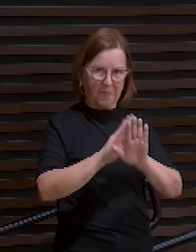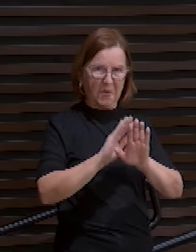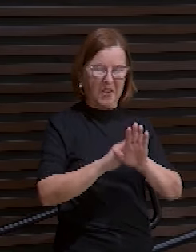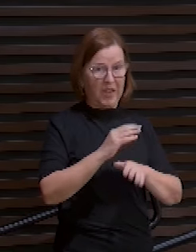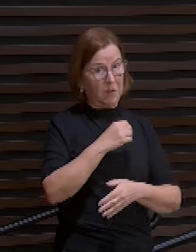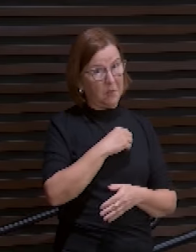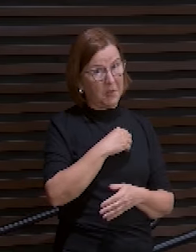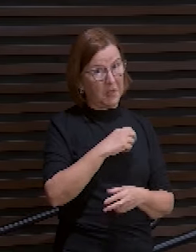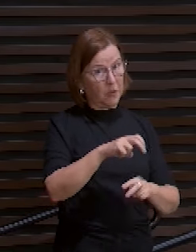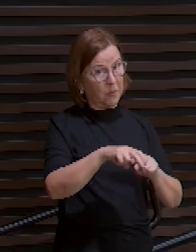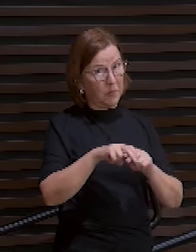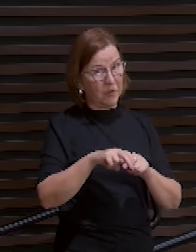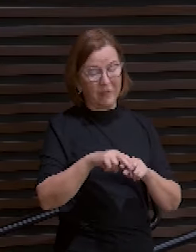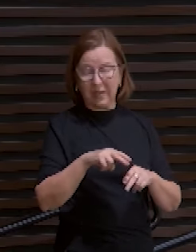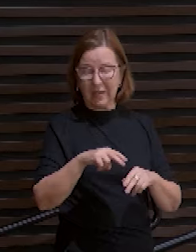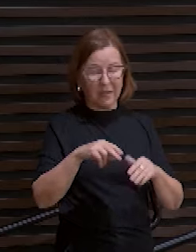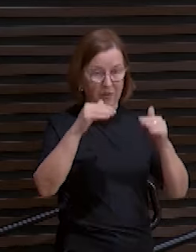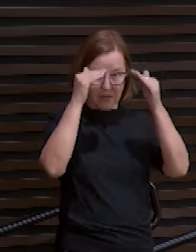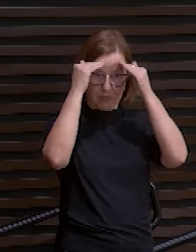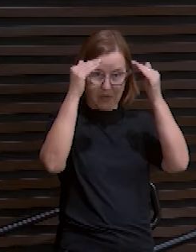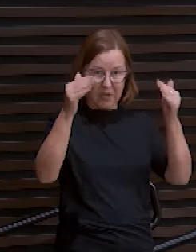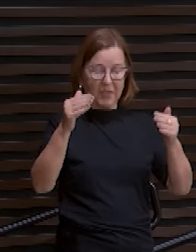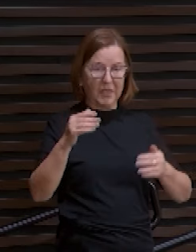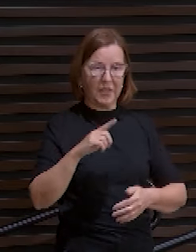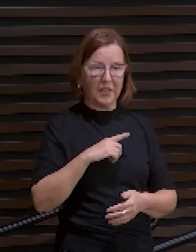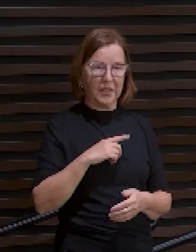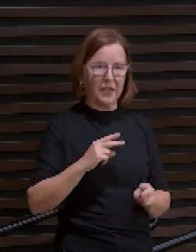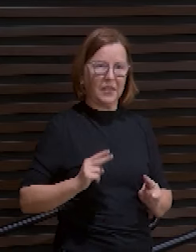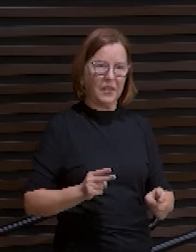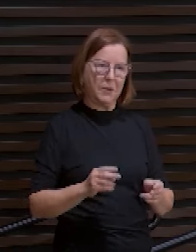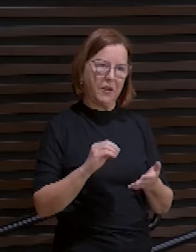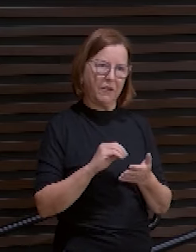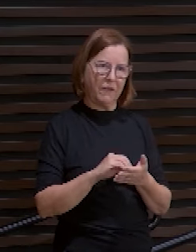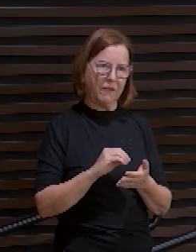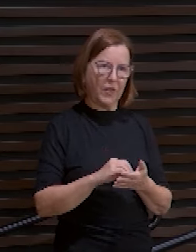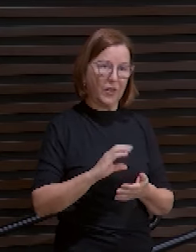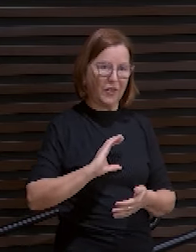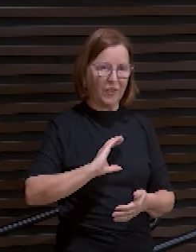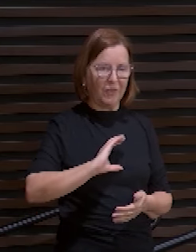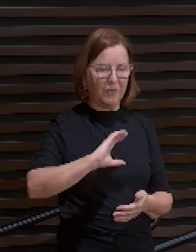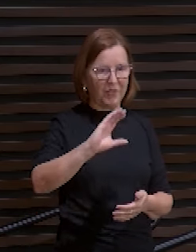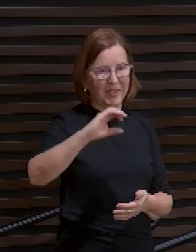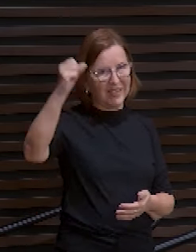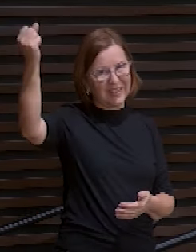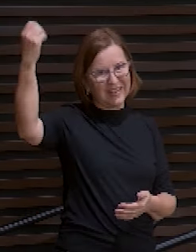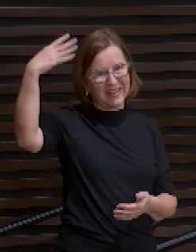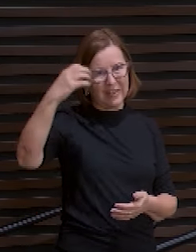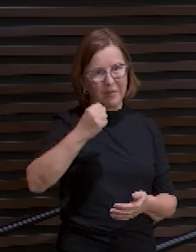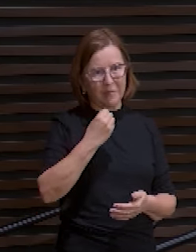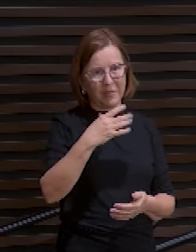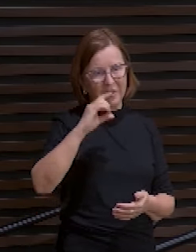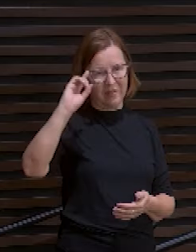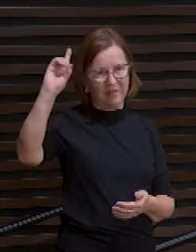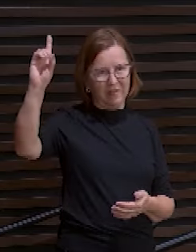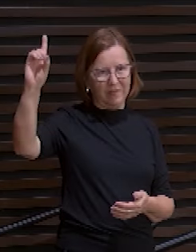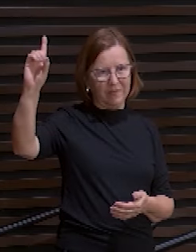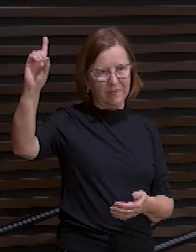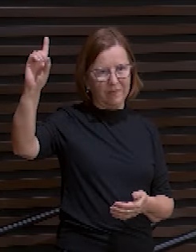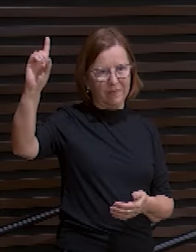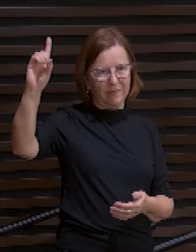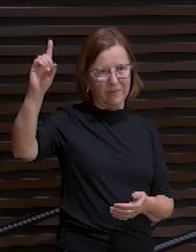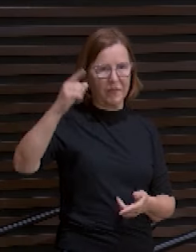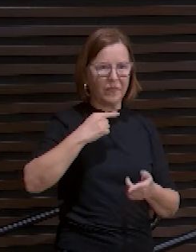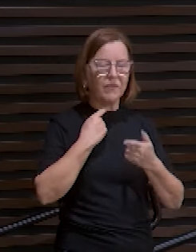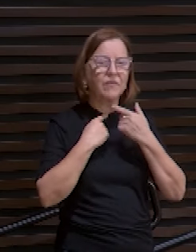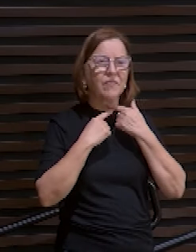motivo da desobediência existe sempre a falta de confiança na graça e na bondade de Deus um